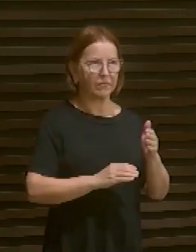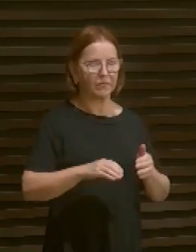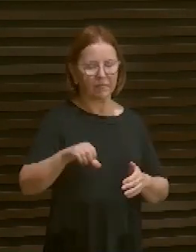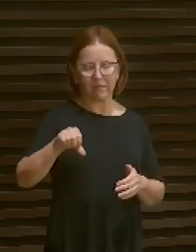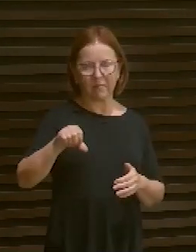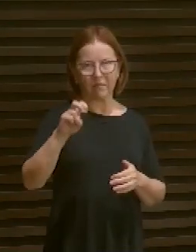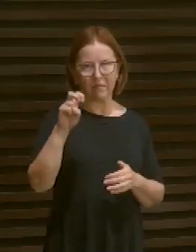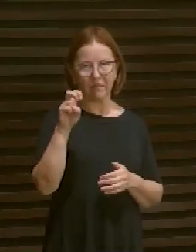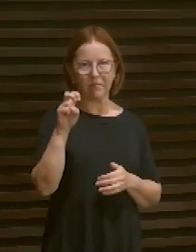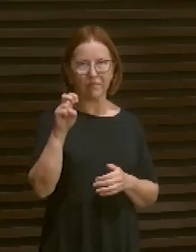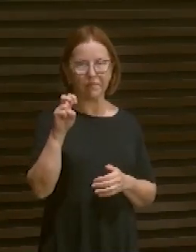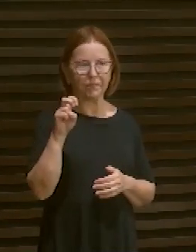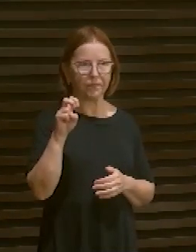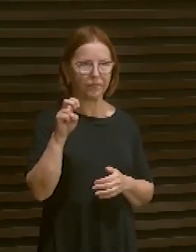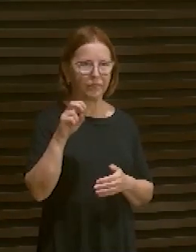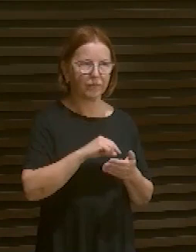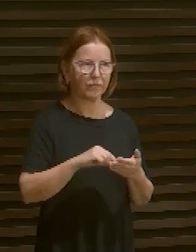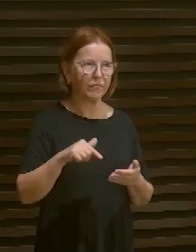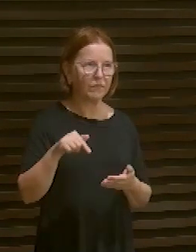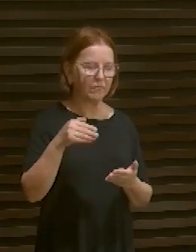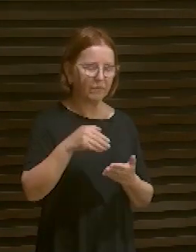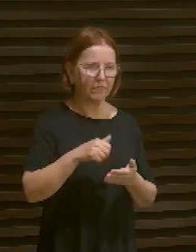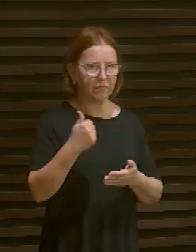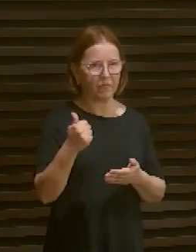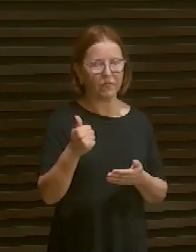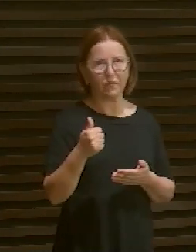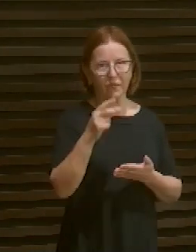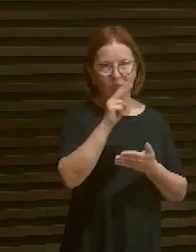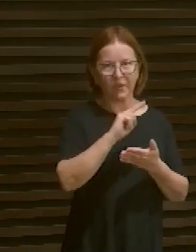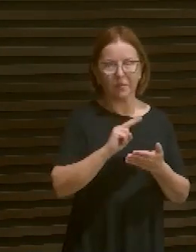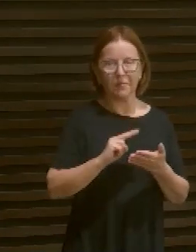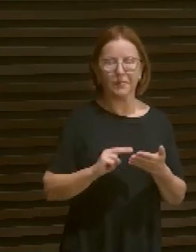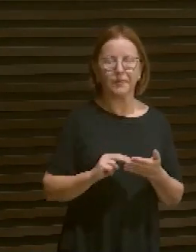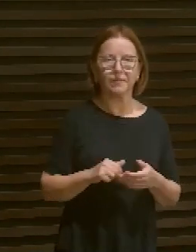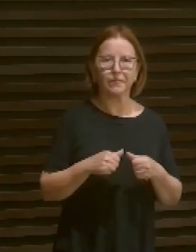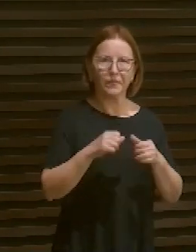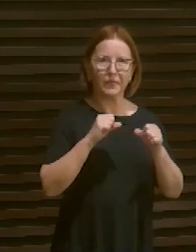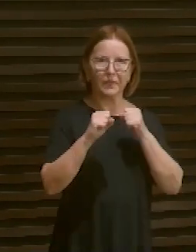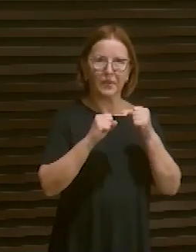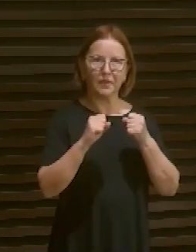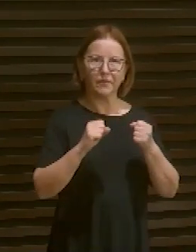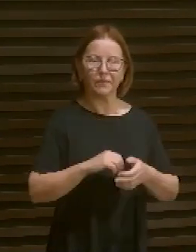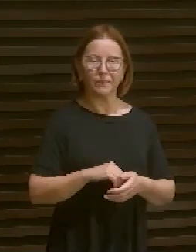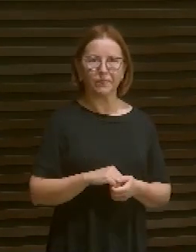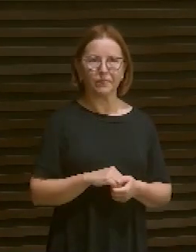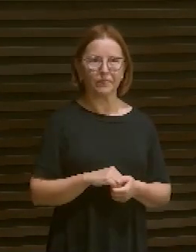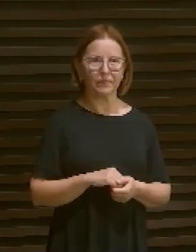95, os versos 7 a 11. Vamos dar uma lida nesse salmo.